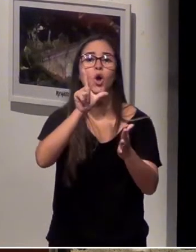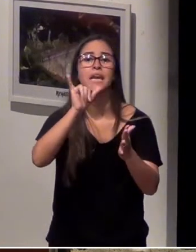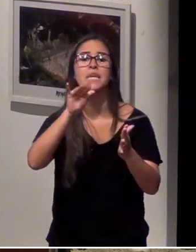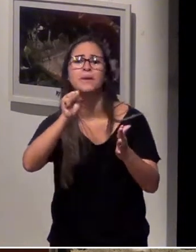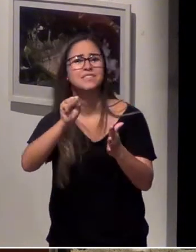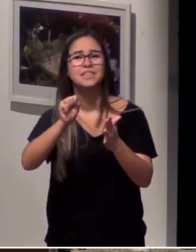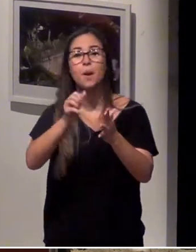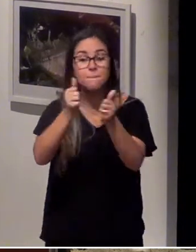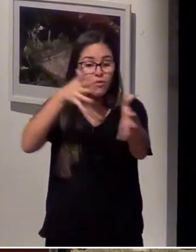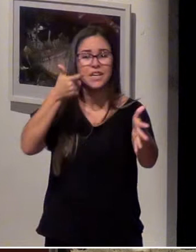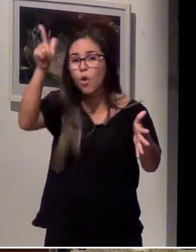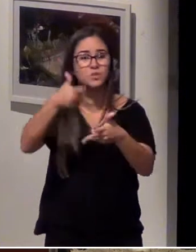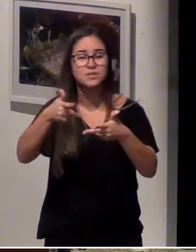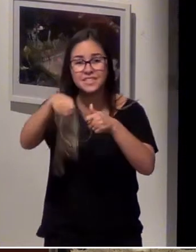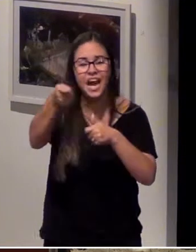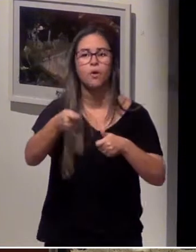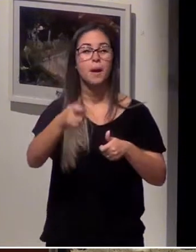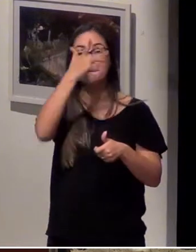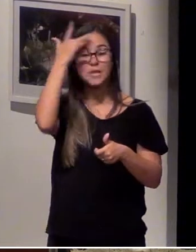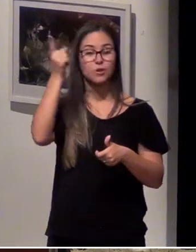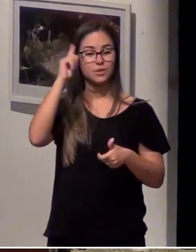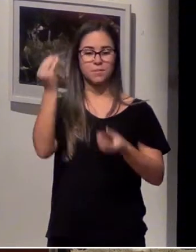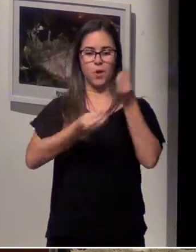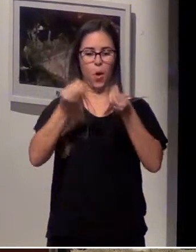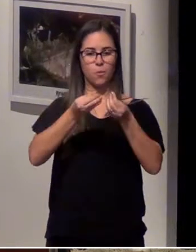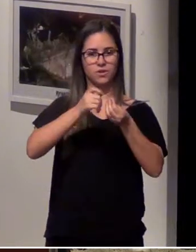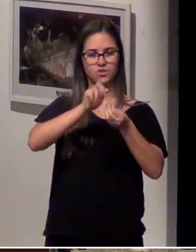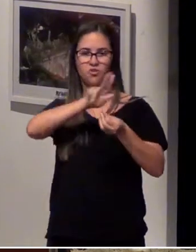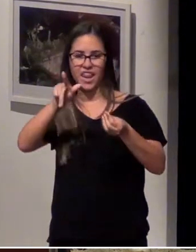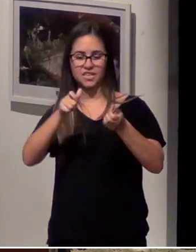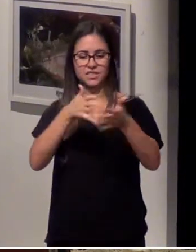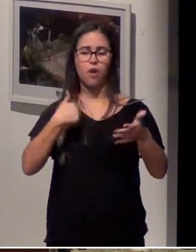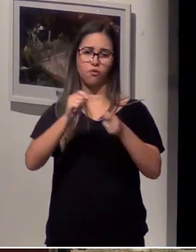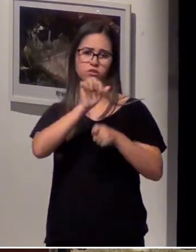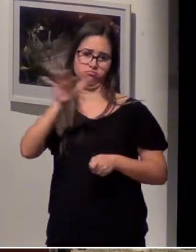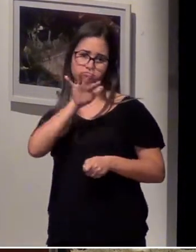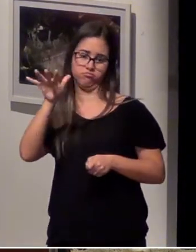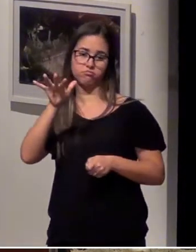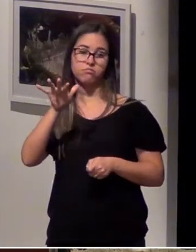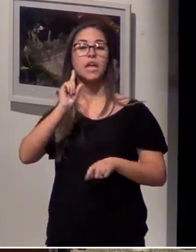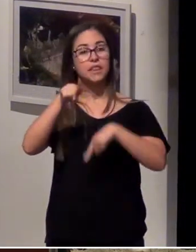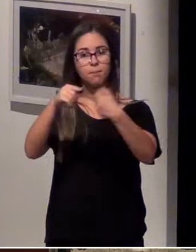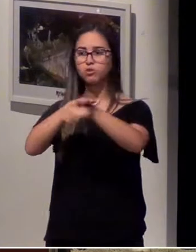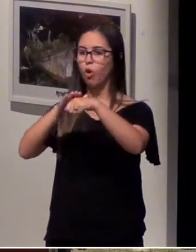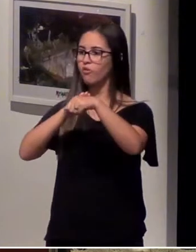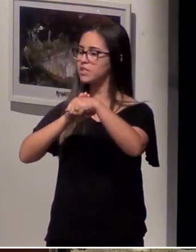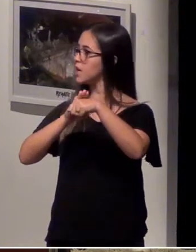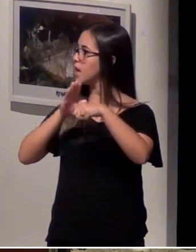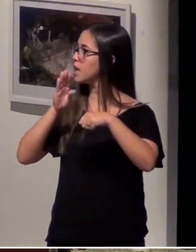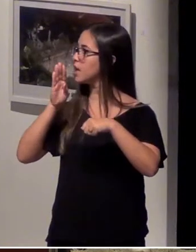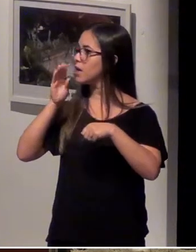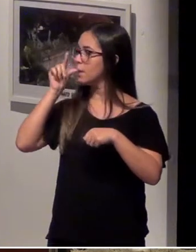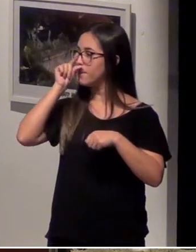outro. Aí, ninguém sabia exatamente me dizer qual era o sinal de proficiência, então eu fiz a datilologia. Aí, depois, eu conversei com o Bruno e com a